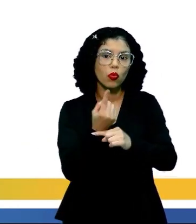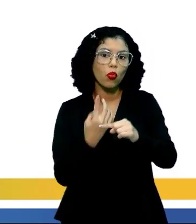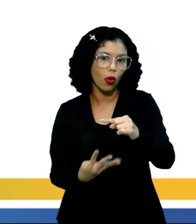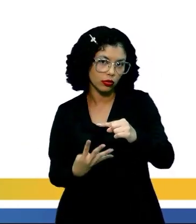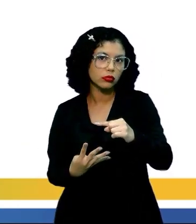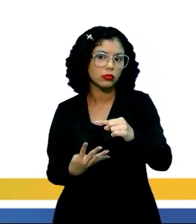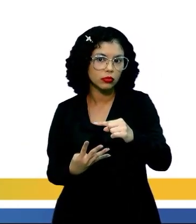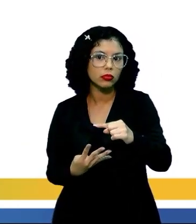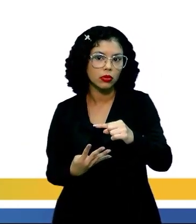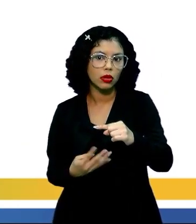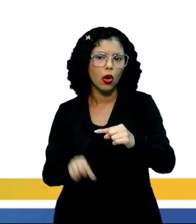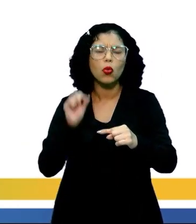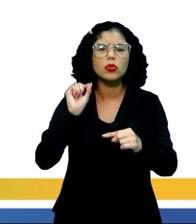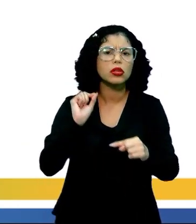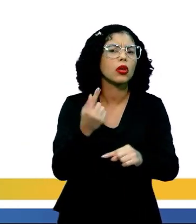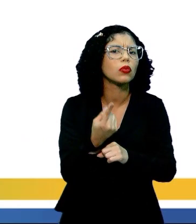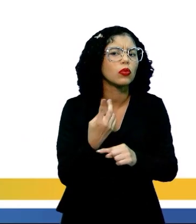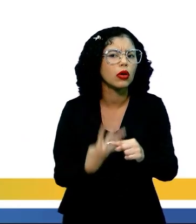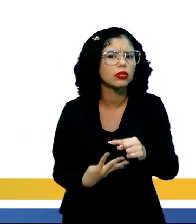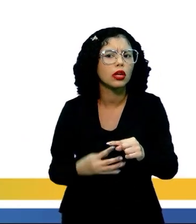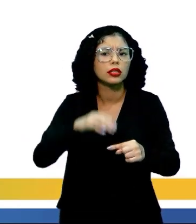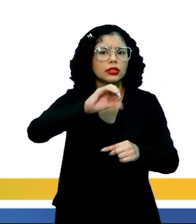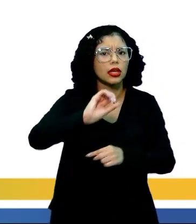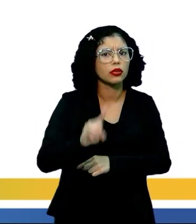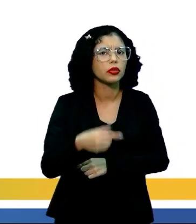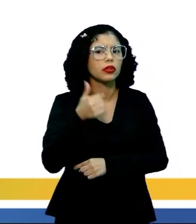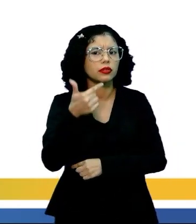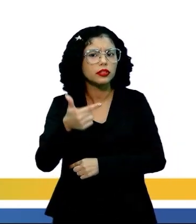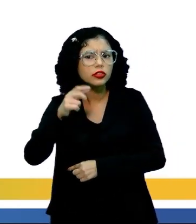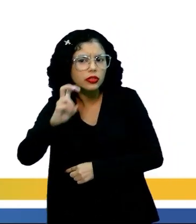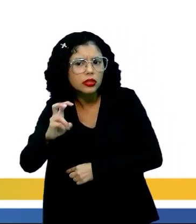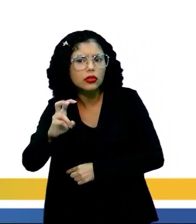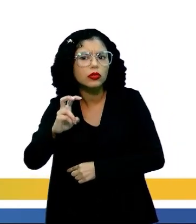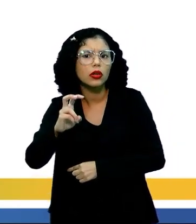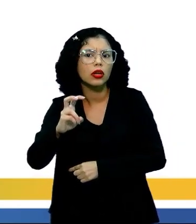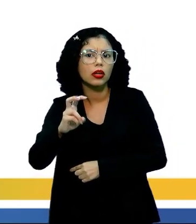1/4. E o que é 1/4? É 0,25.